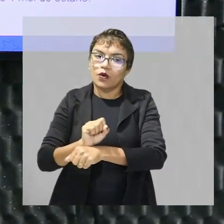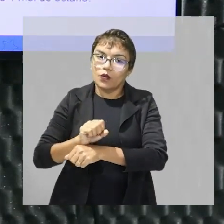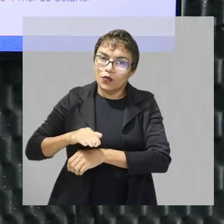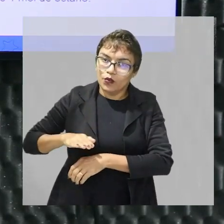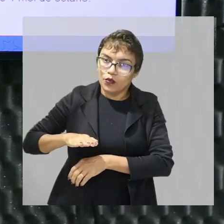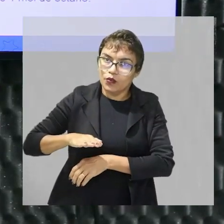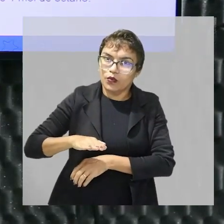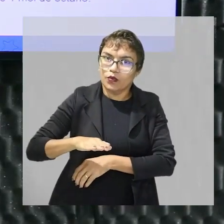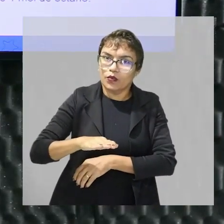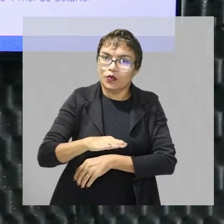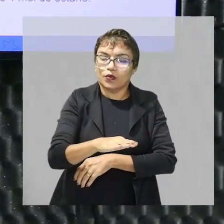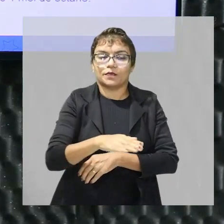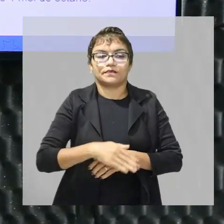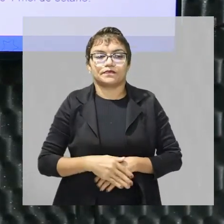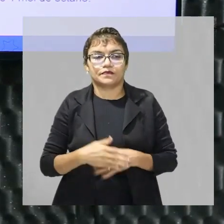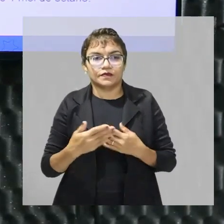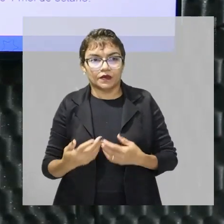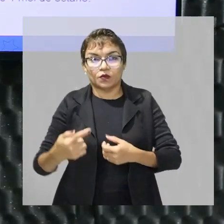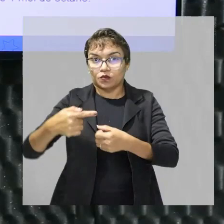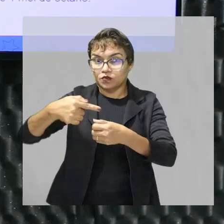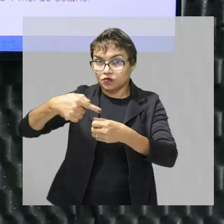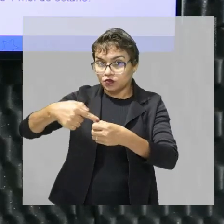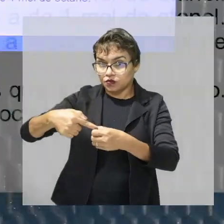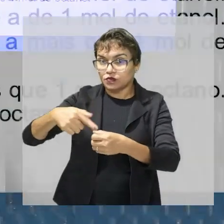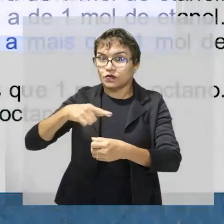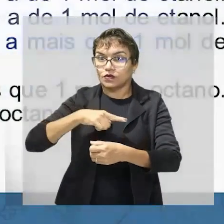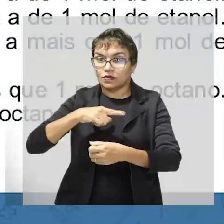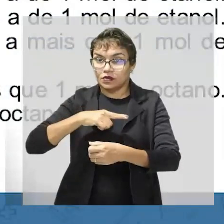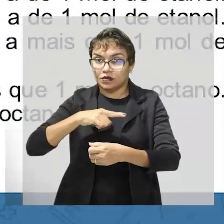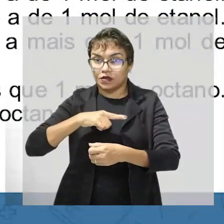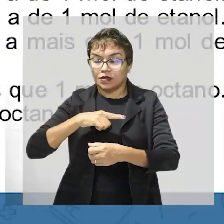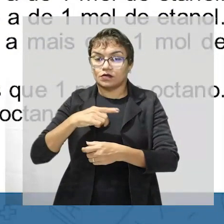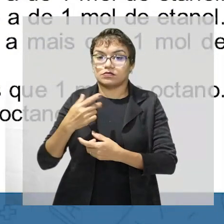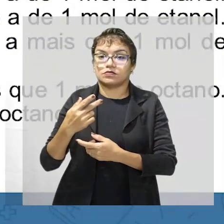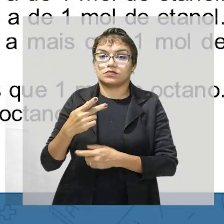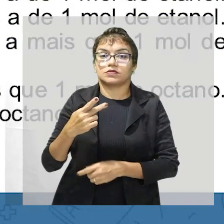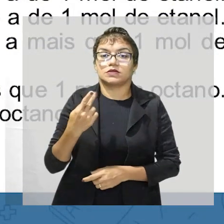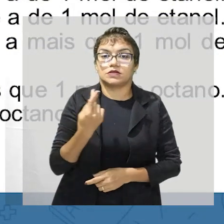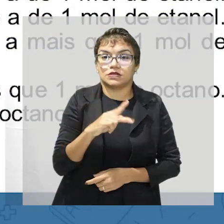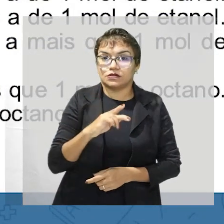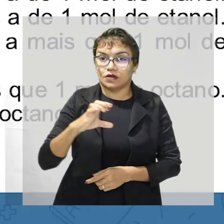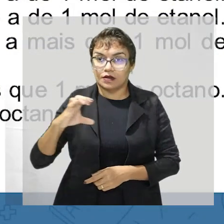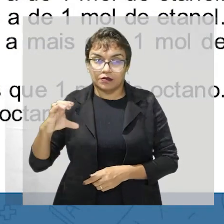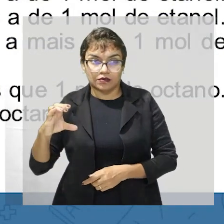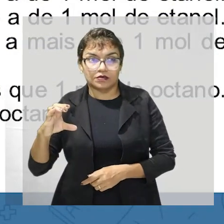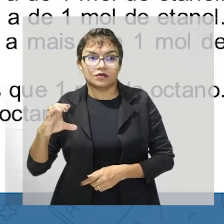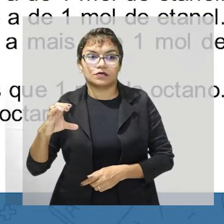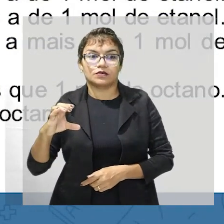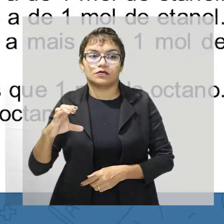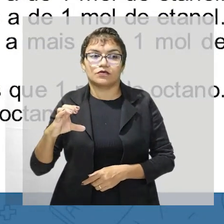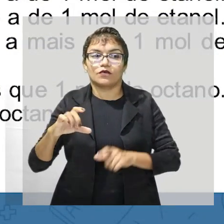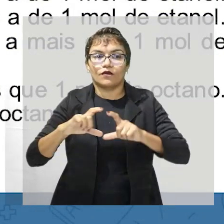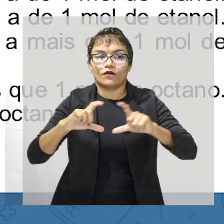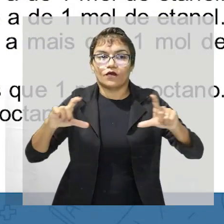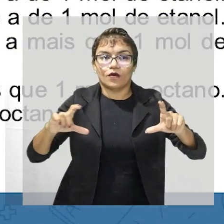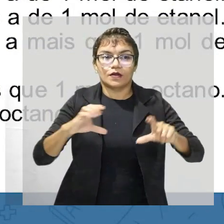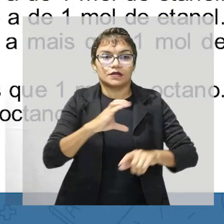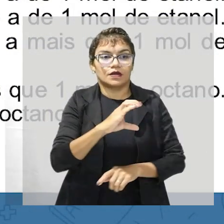que determinada gasolina seja composta de hidrocarbonetos com fórmula C8H18,